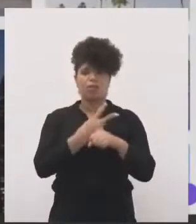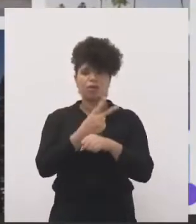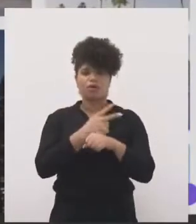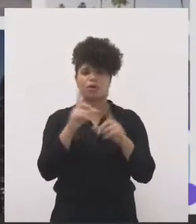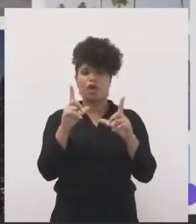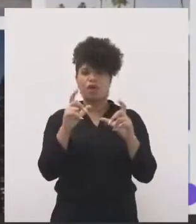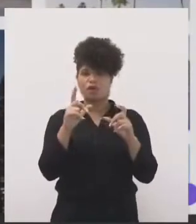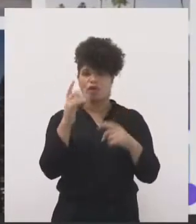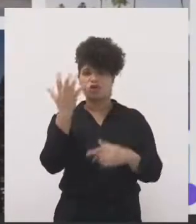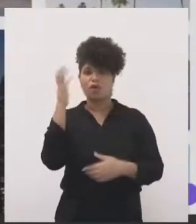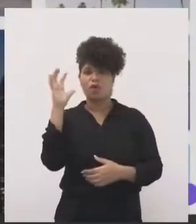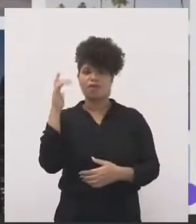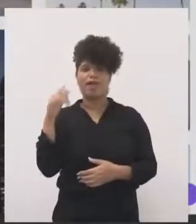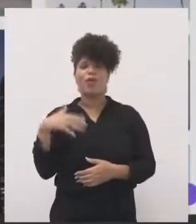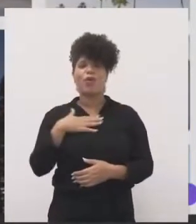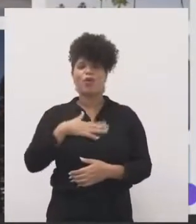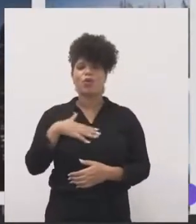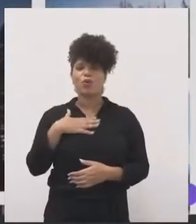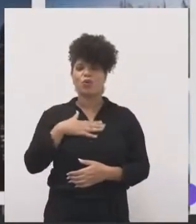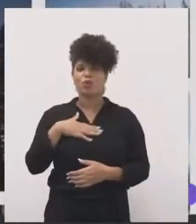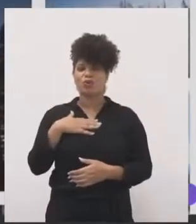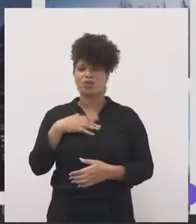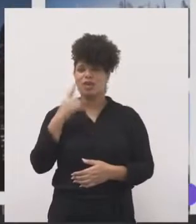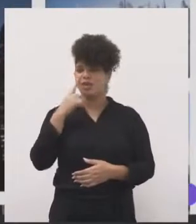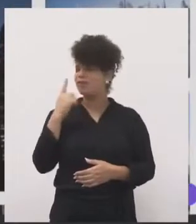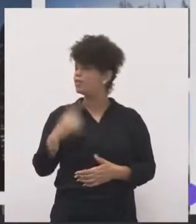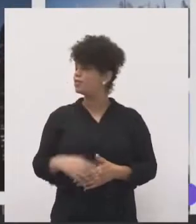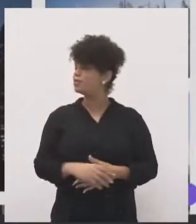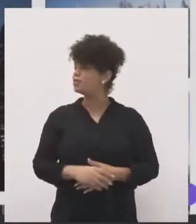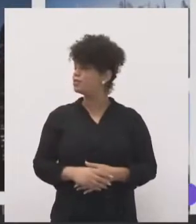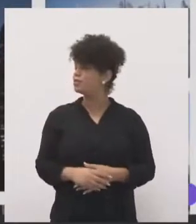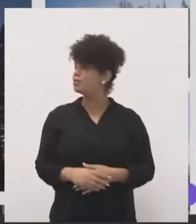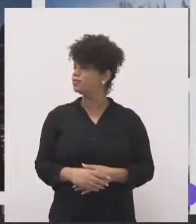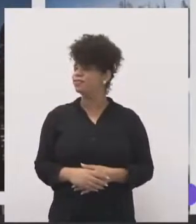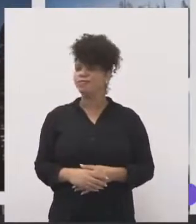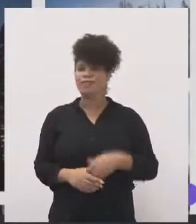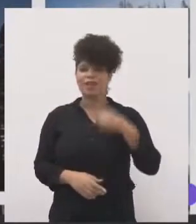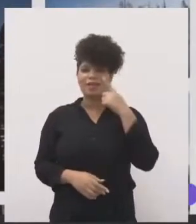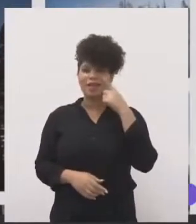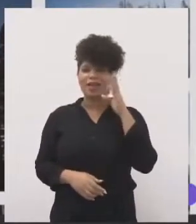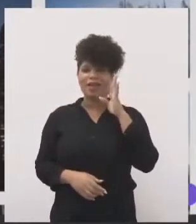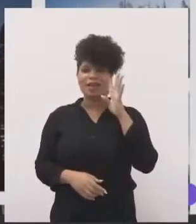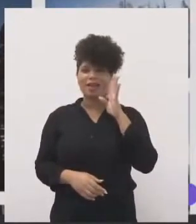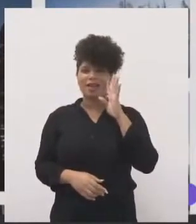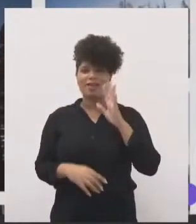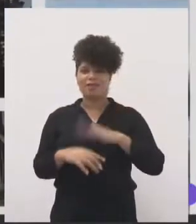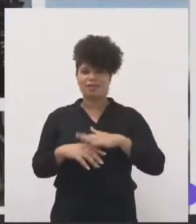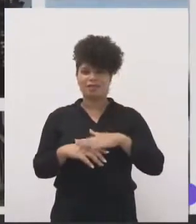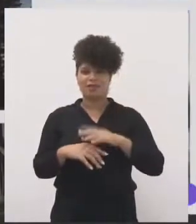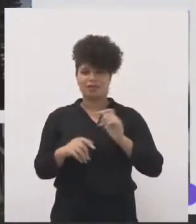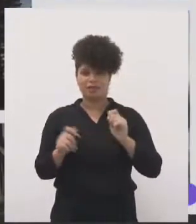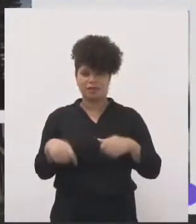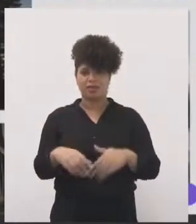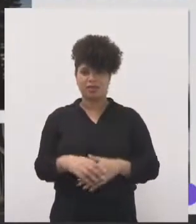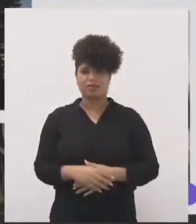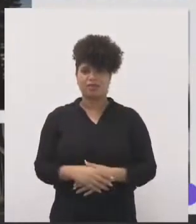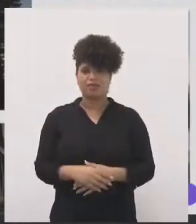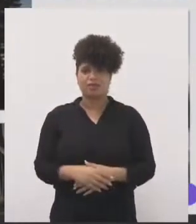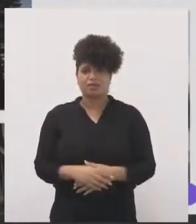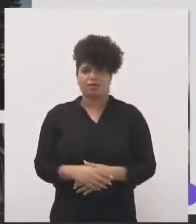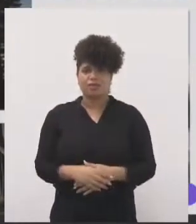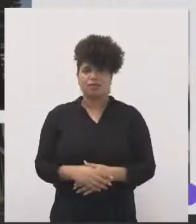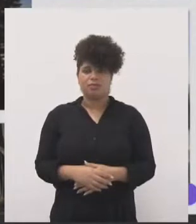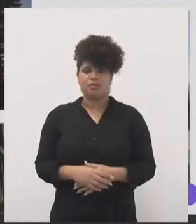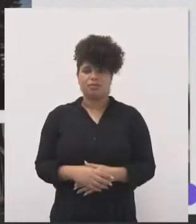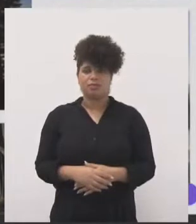de uma árvore, eu gostei muito dessa imagem aqui. Olha o que eu posso fazer, vir aqui no coraçãozinho e favoritar,